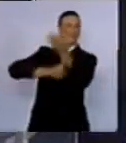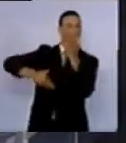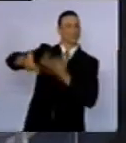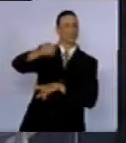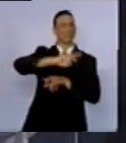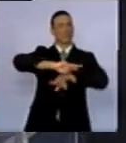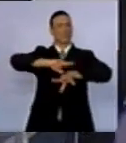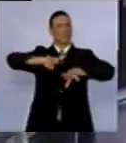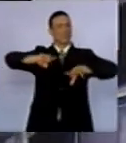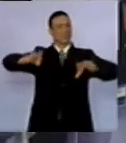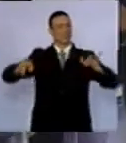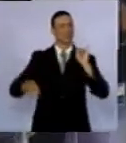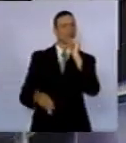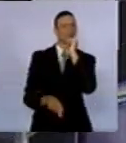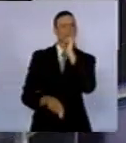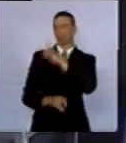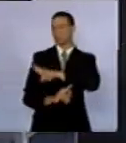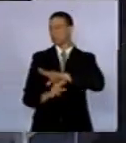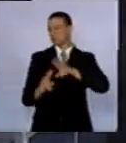outros vários exemplos.